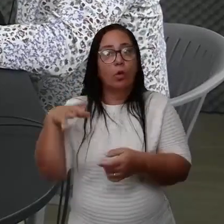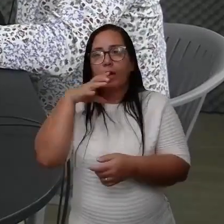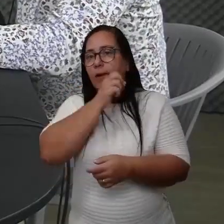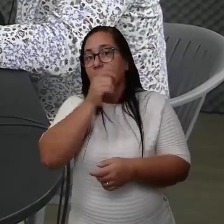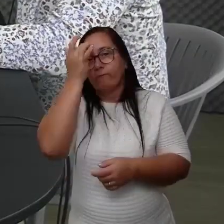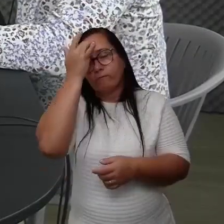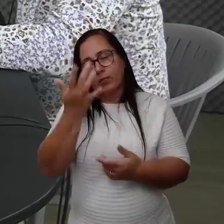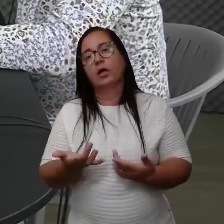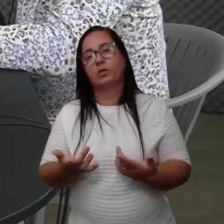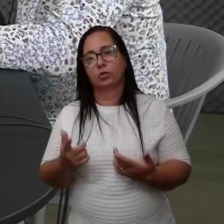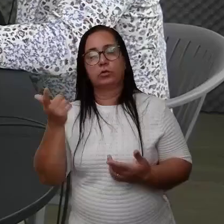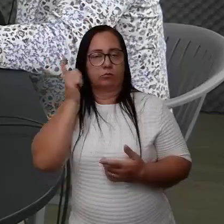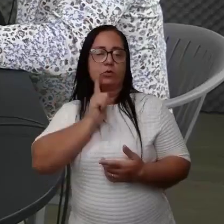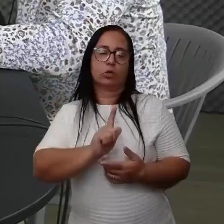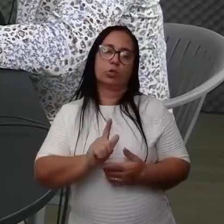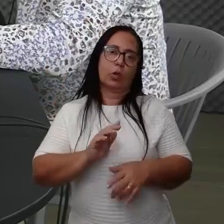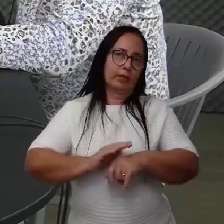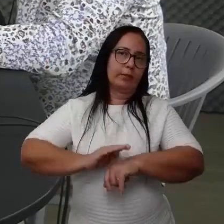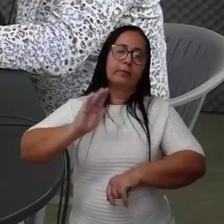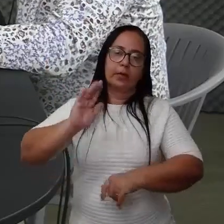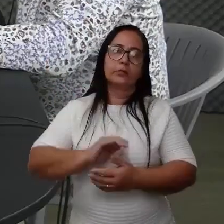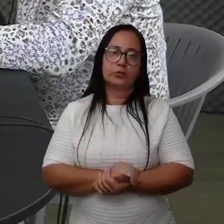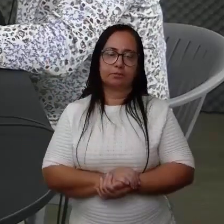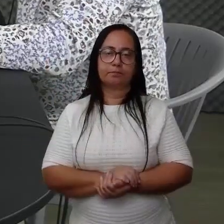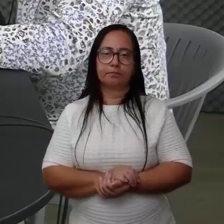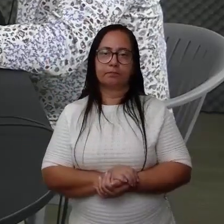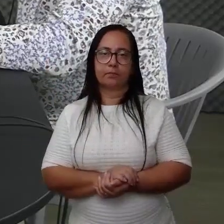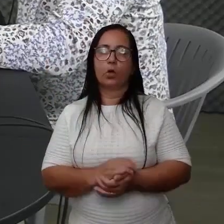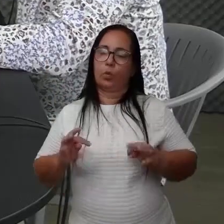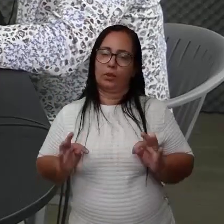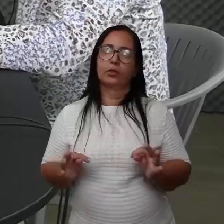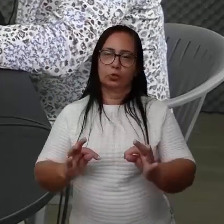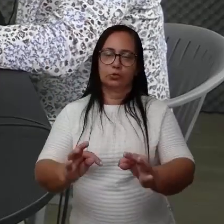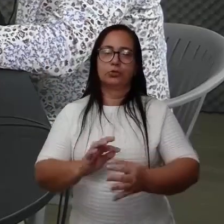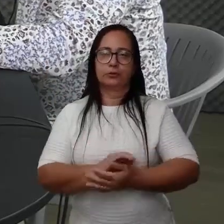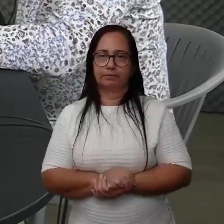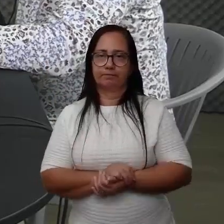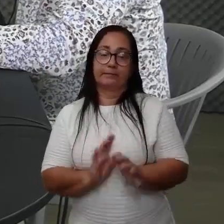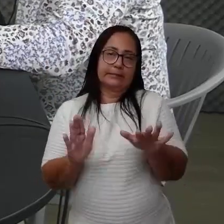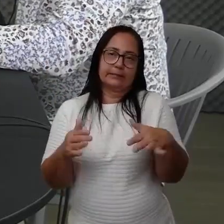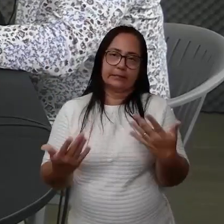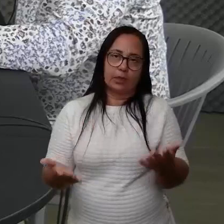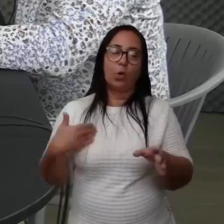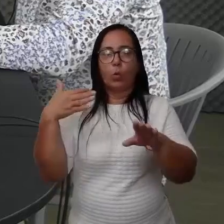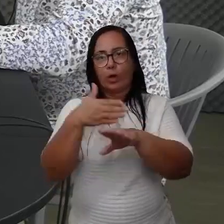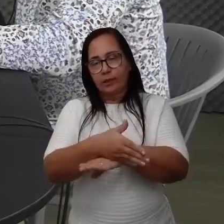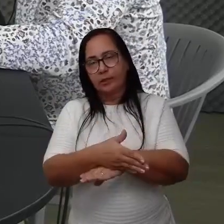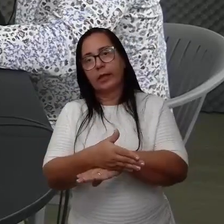rápido. Nesse ponto, eu acho que a gente ganha demais com a tecnologia. Com a tecnologia. Então, entrei na Rádio Jornal